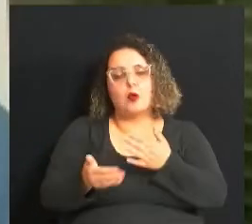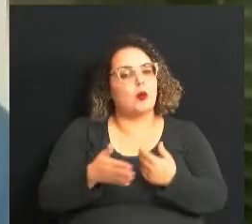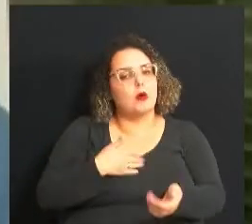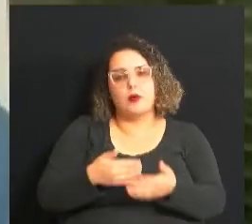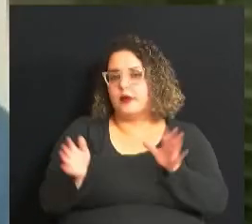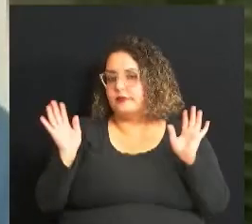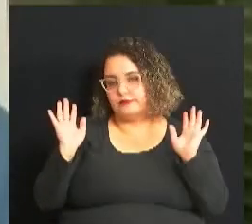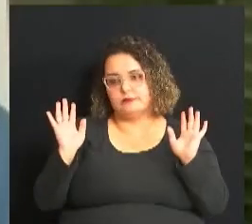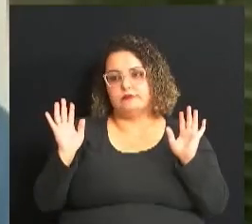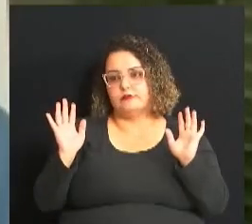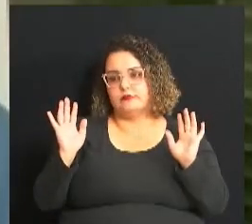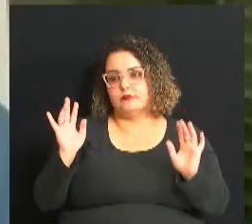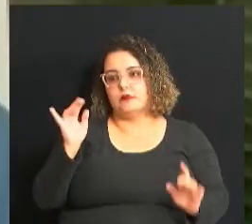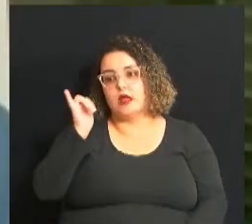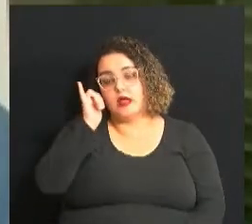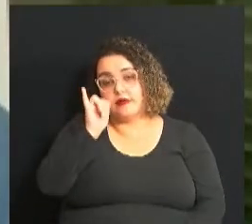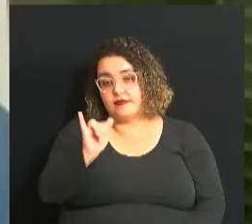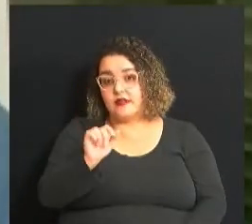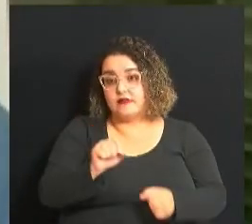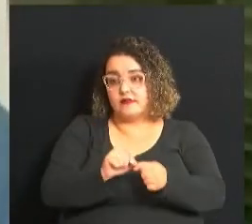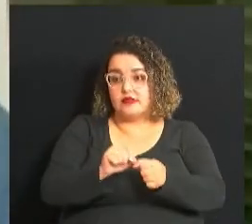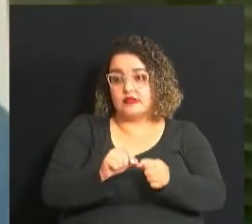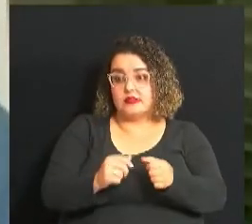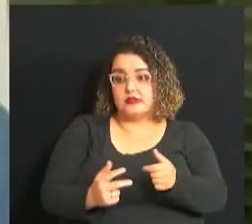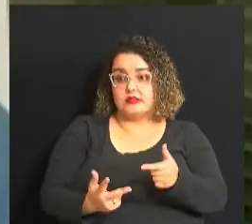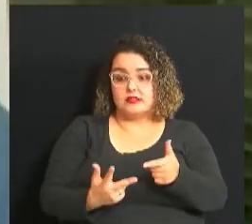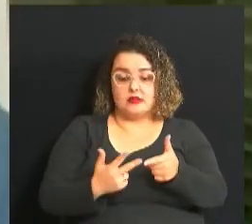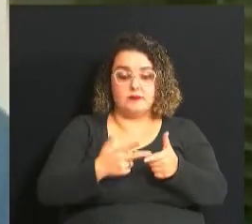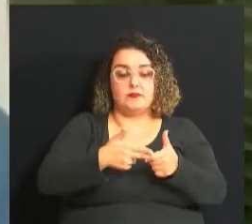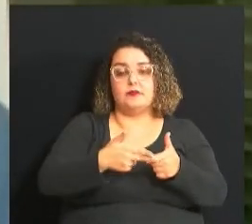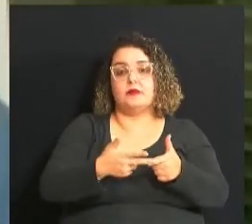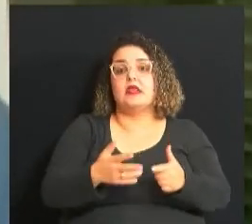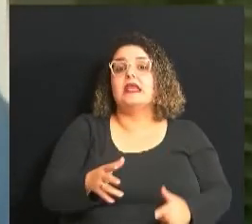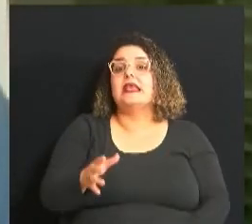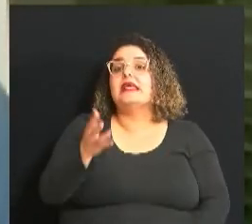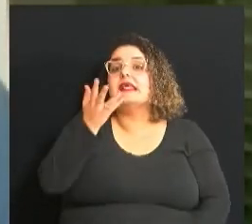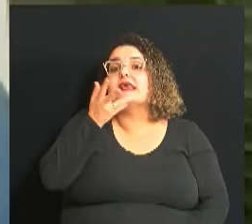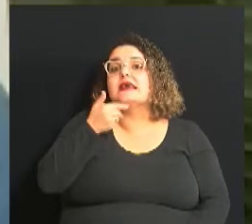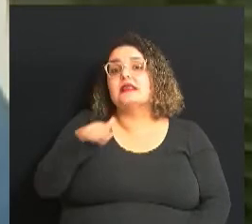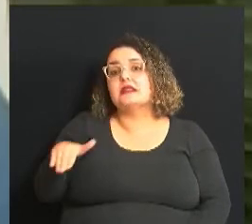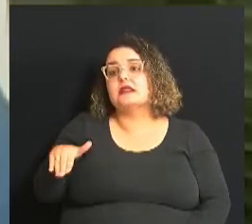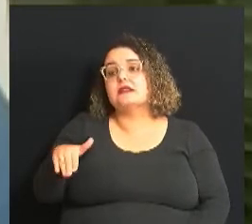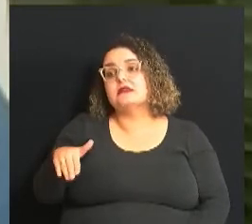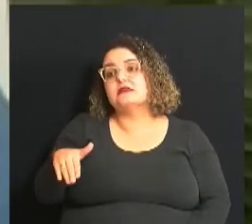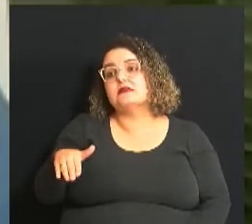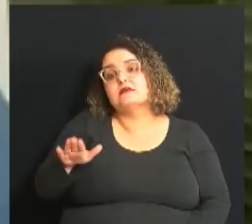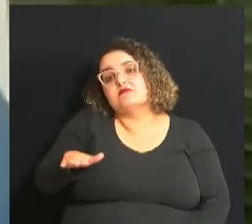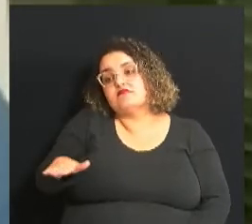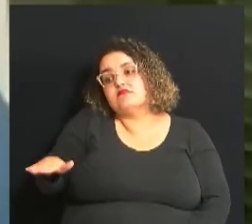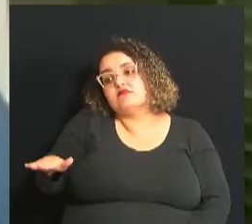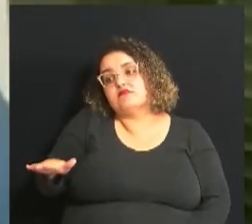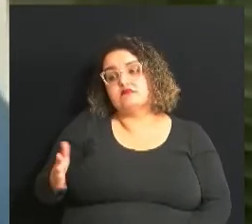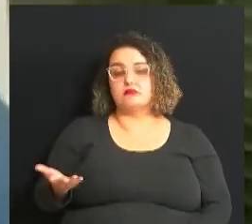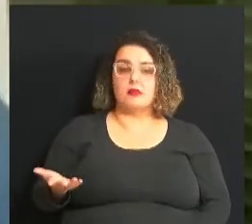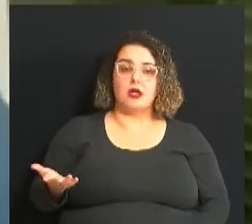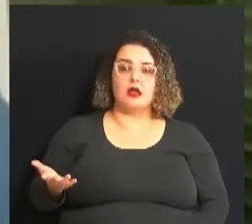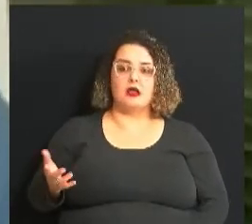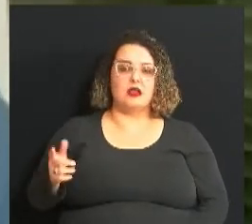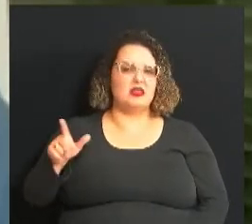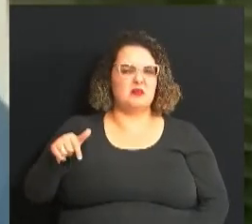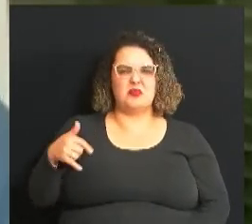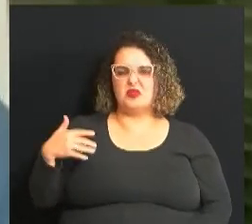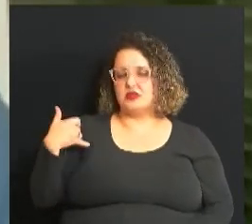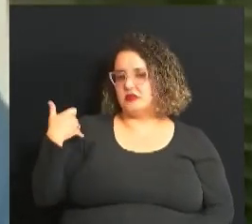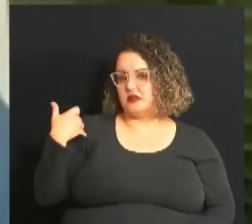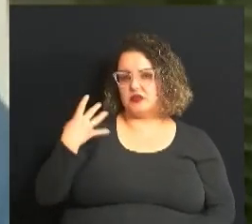fazer essa cirurgia em crianças muito jovens, né? Assim, a grosso modo, depois dos 4, 5 anos,